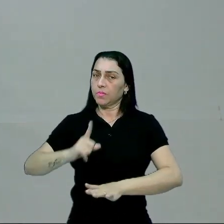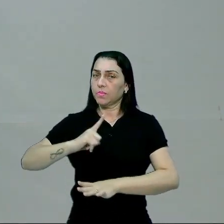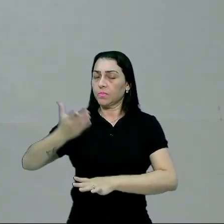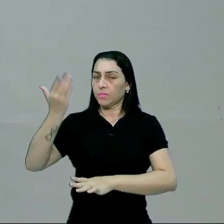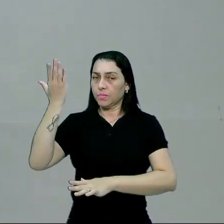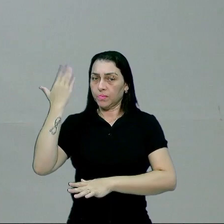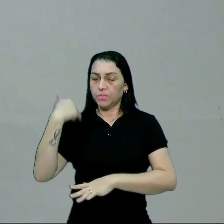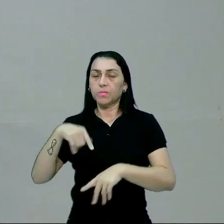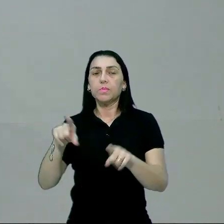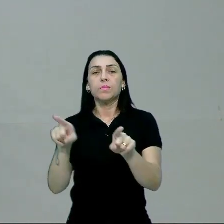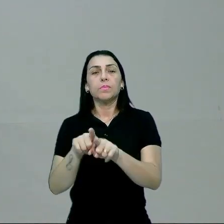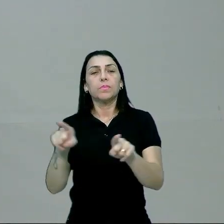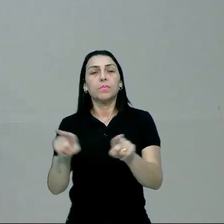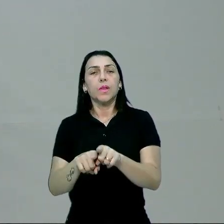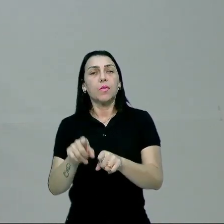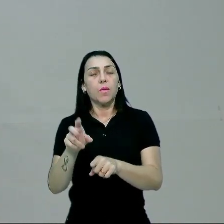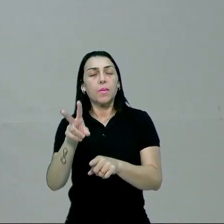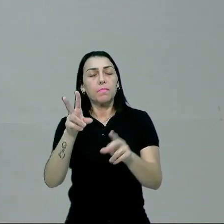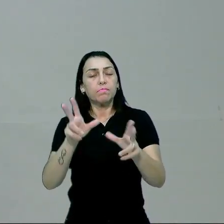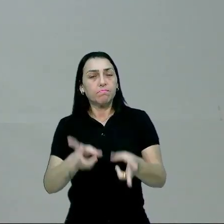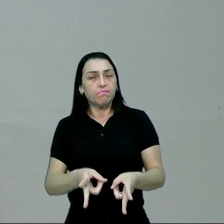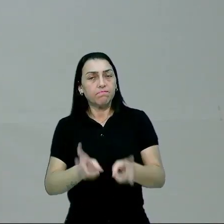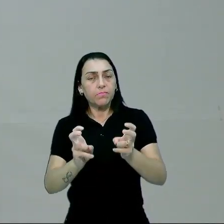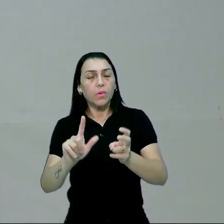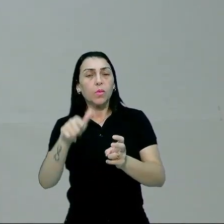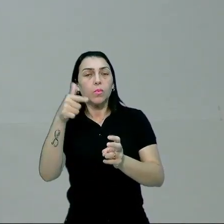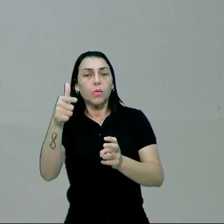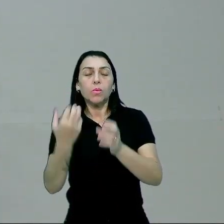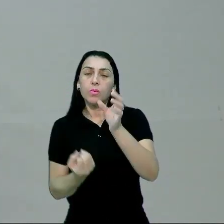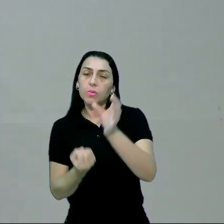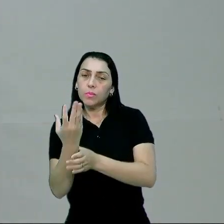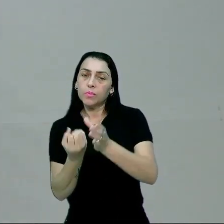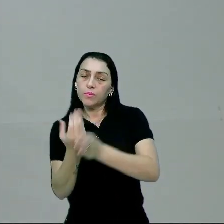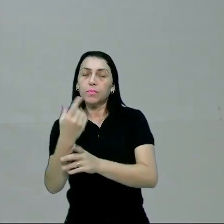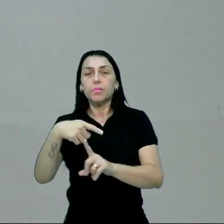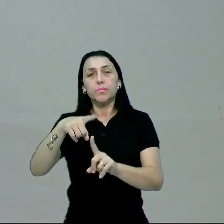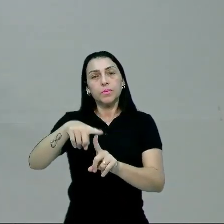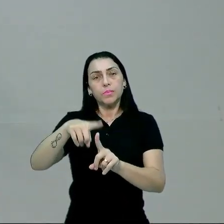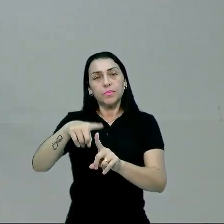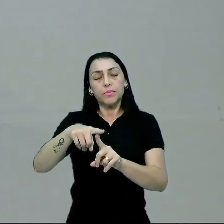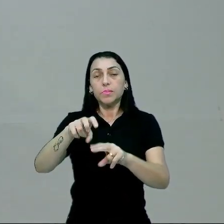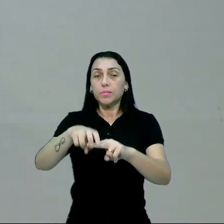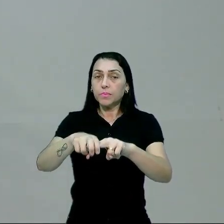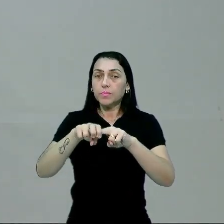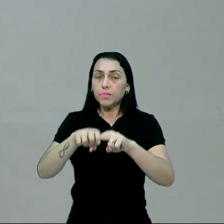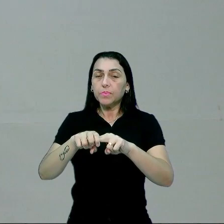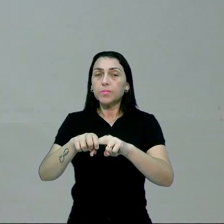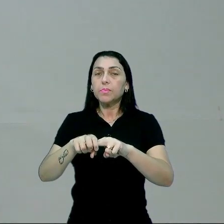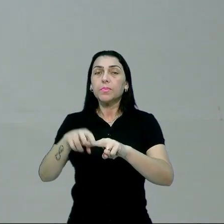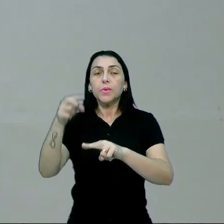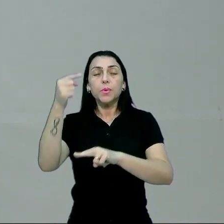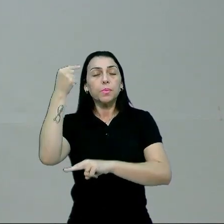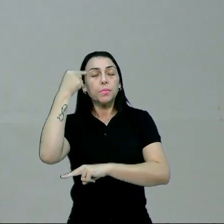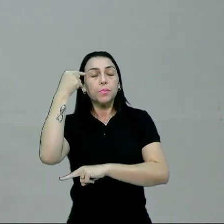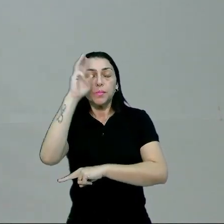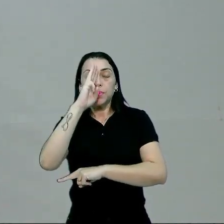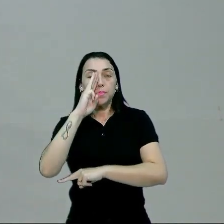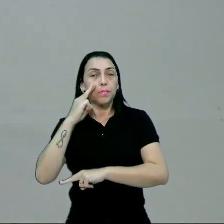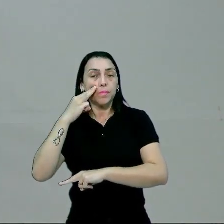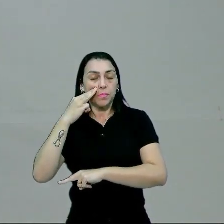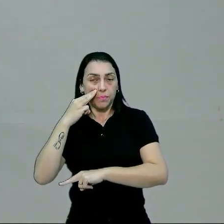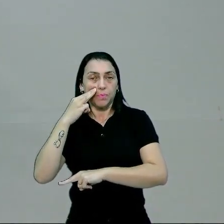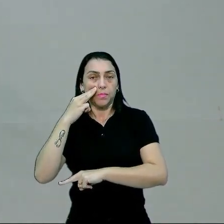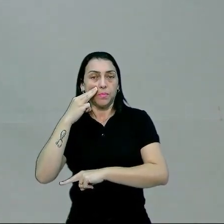existiu e assim se eu for observando outros modos de produção. Por isso que a visão de Karl Marx